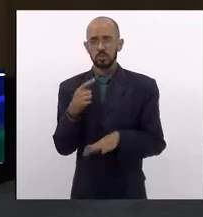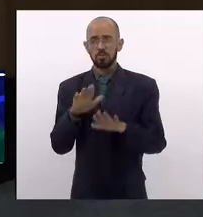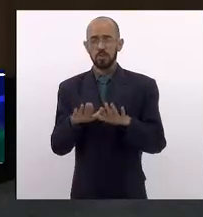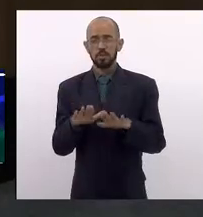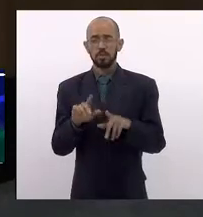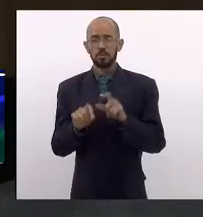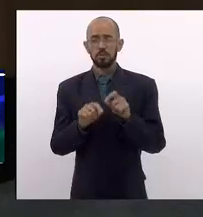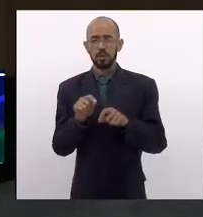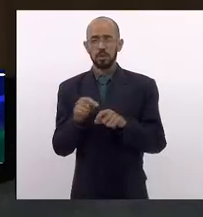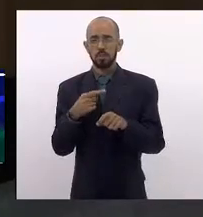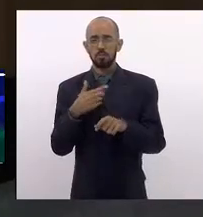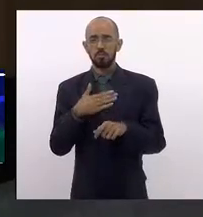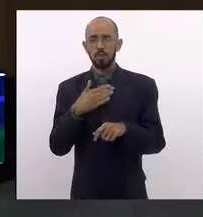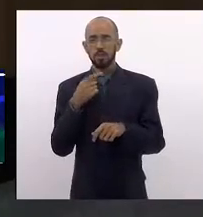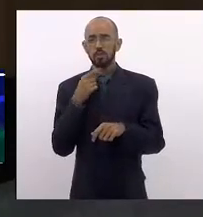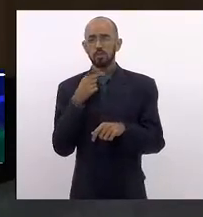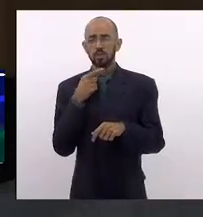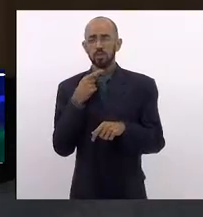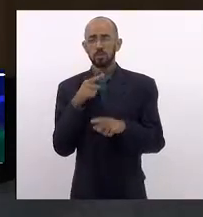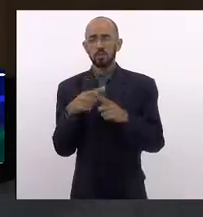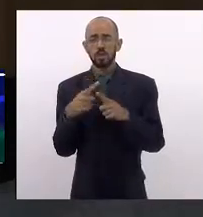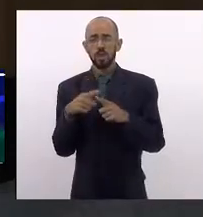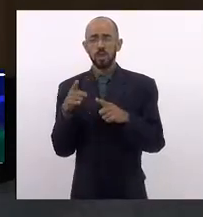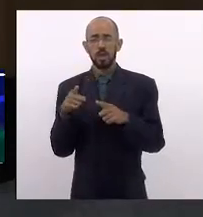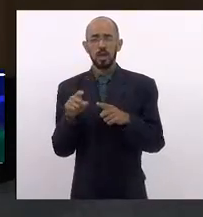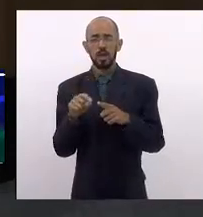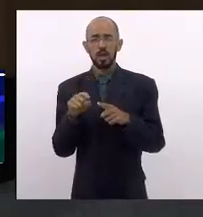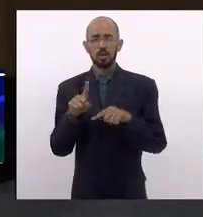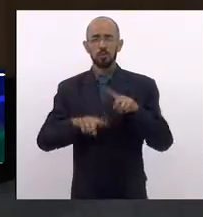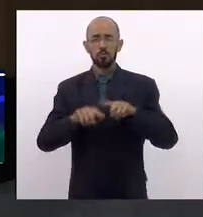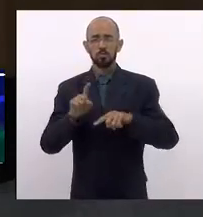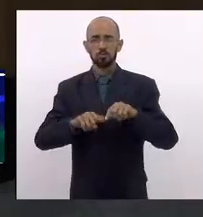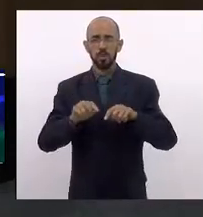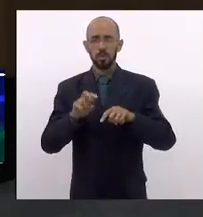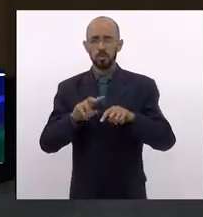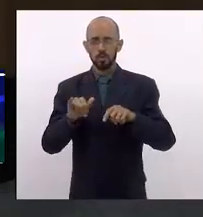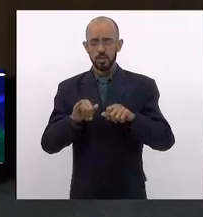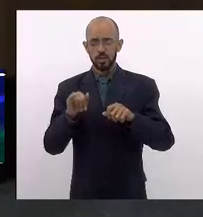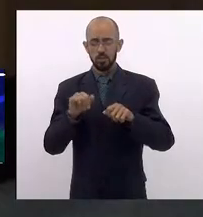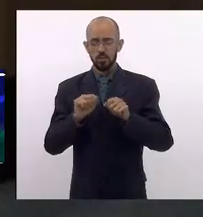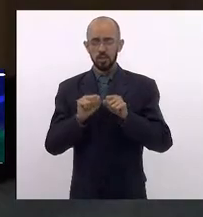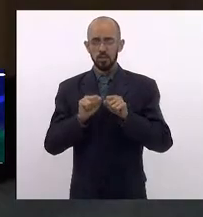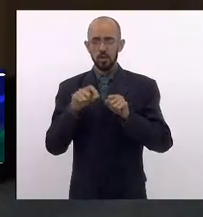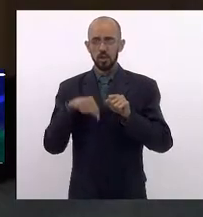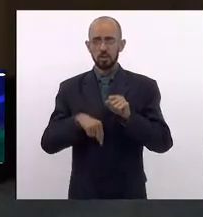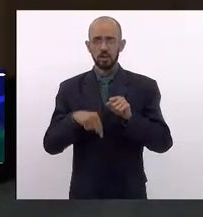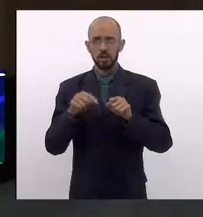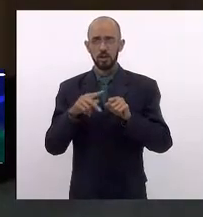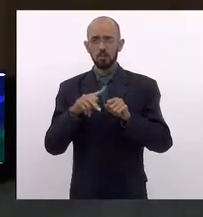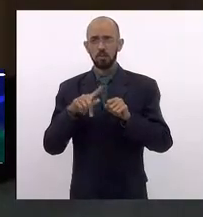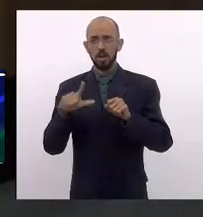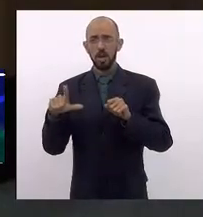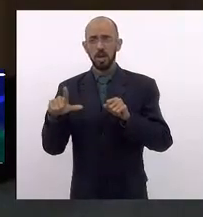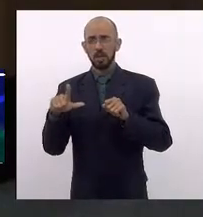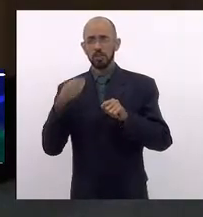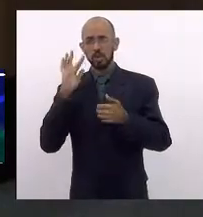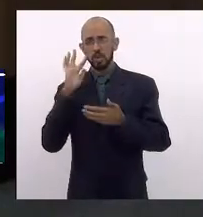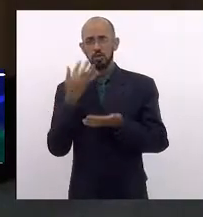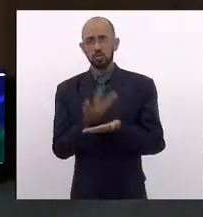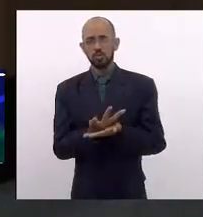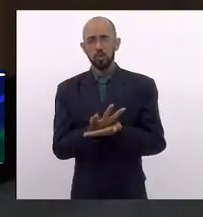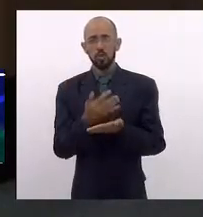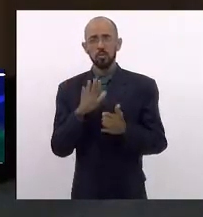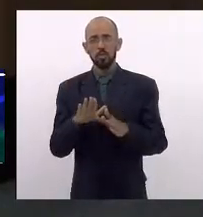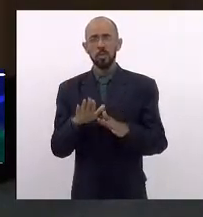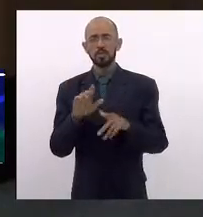o instrumento para correntes porque é algo que você tem instalado aqui na casa o instrumento é um projeto de resolução a dúvida que eu fiquei Esse